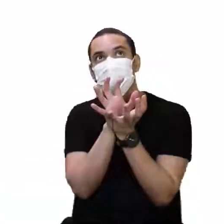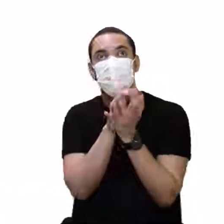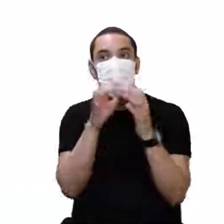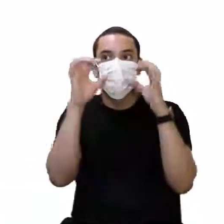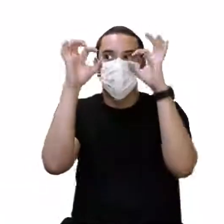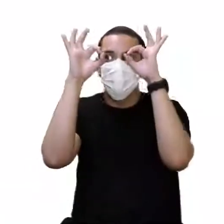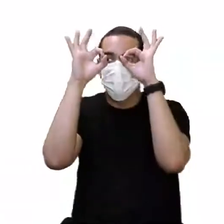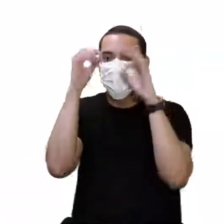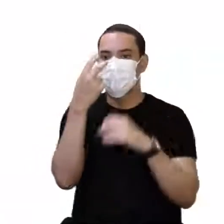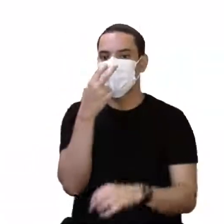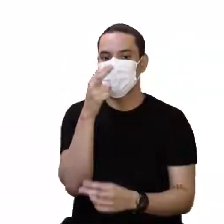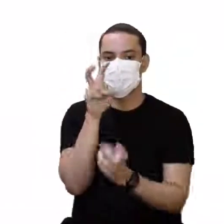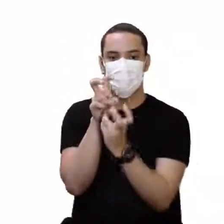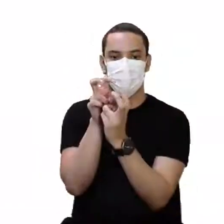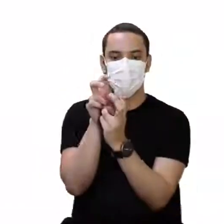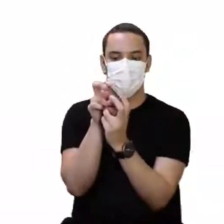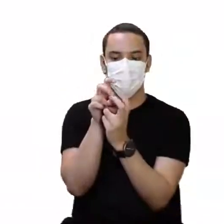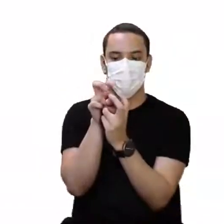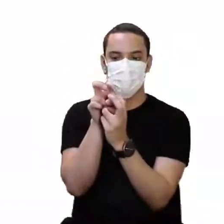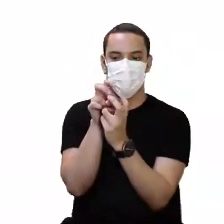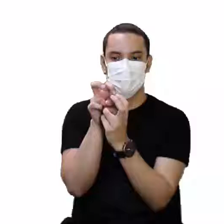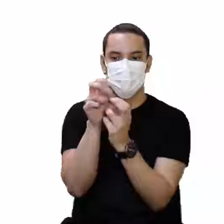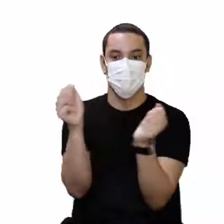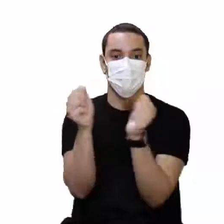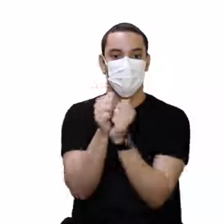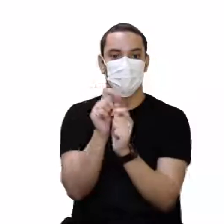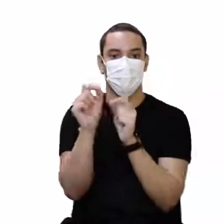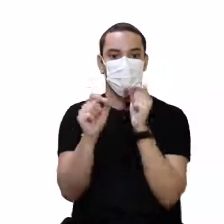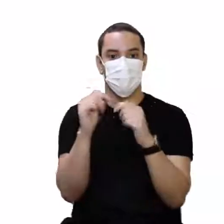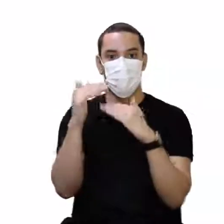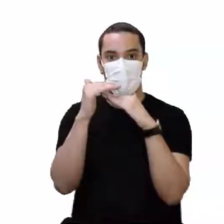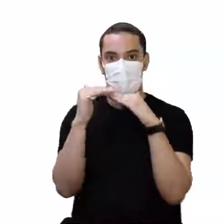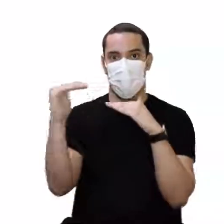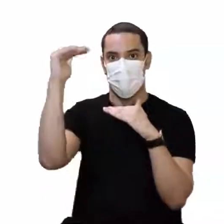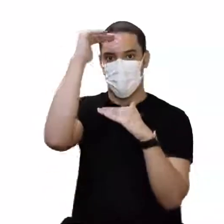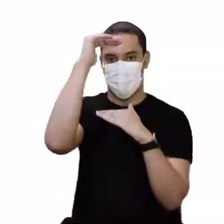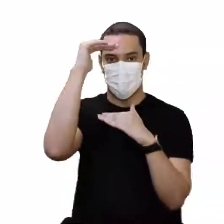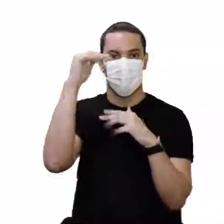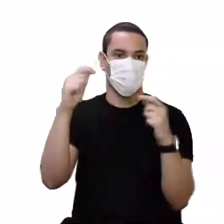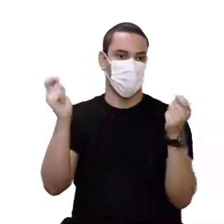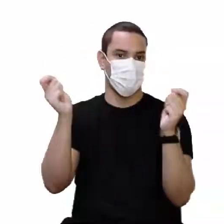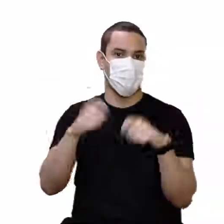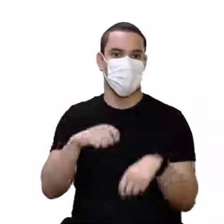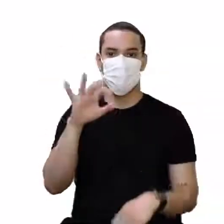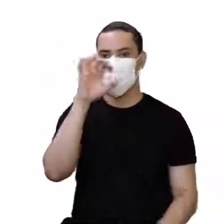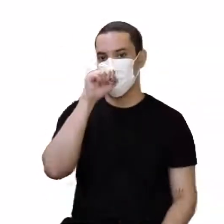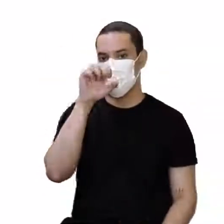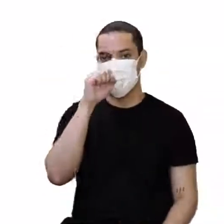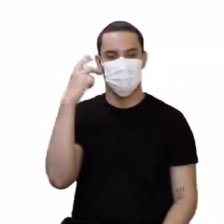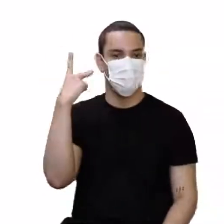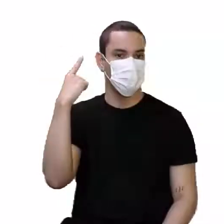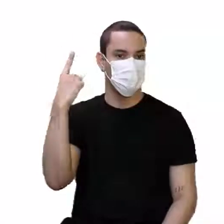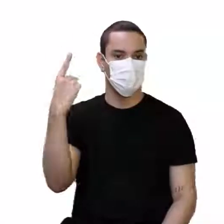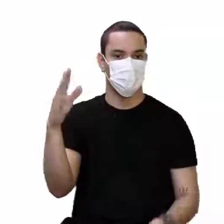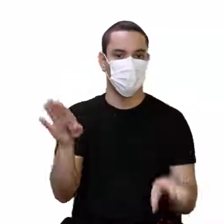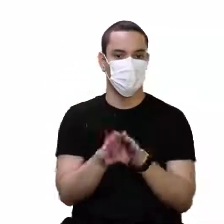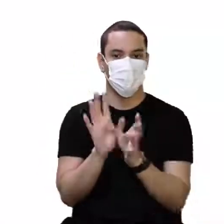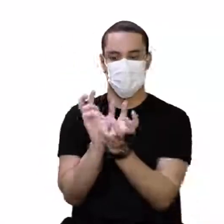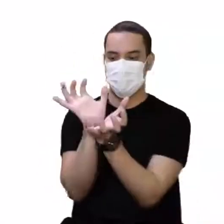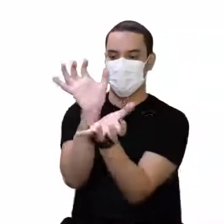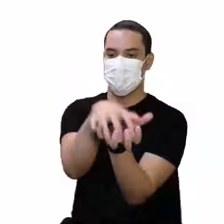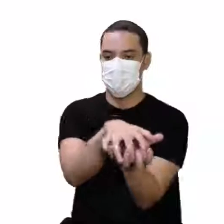animais e as narinas estão localizados na parte de cima do crânio, né? Permitindo a respiração e o espreitamento da